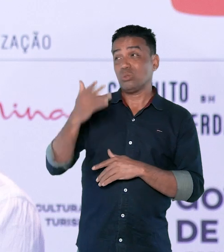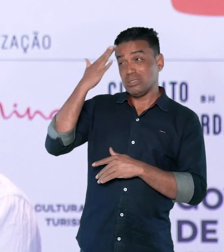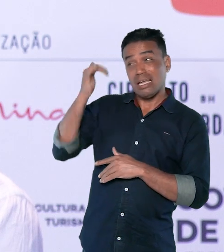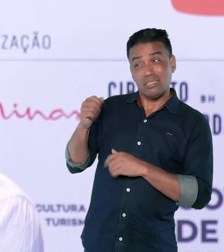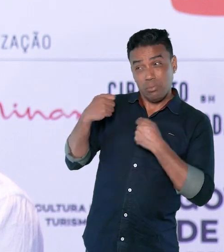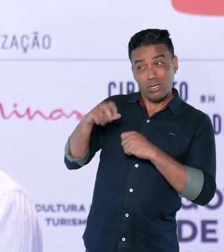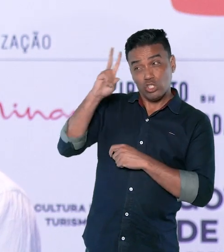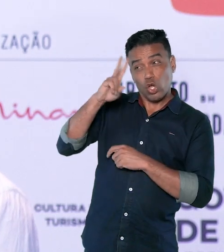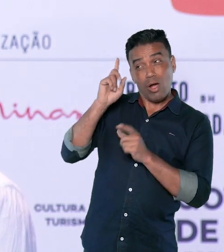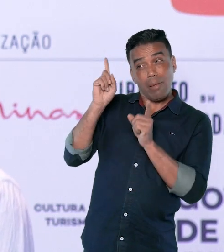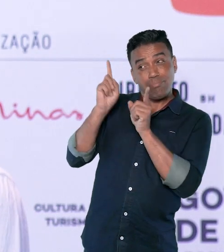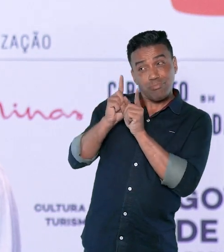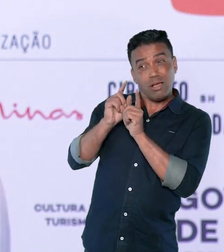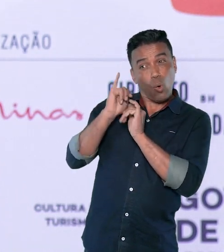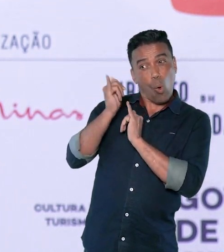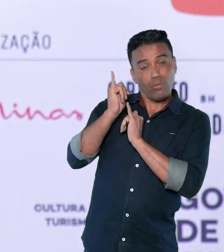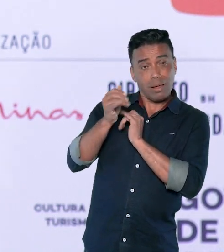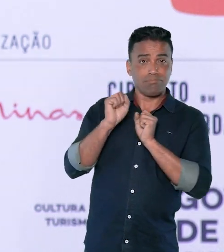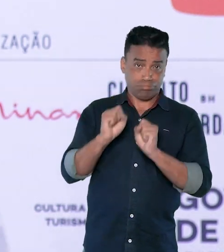contar só uma pequena historinha.